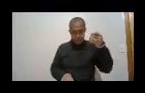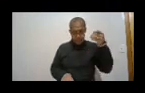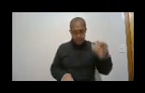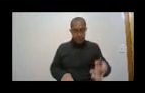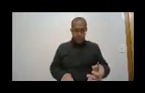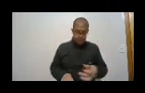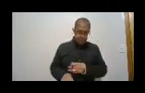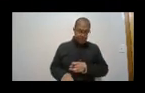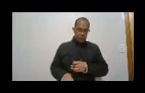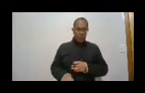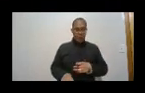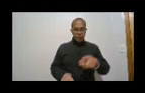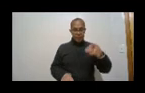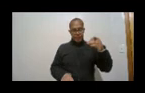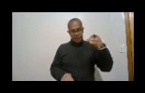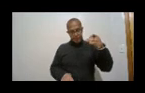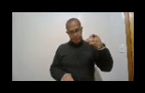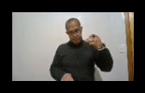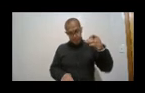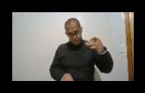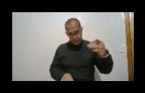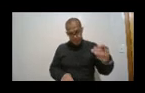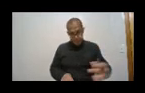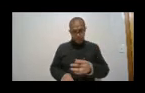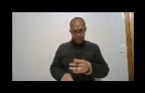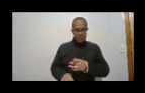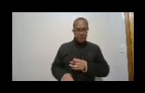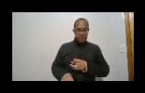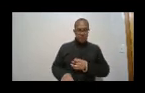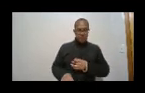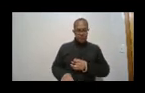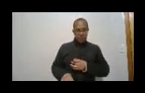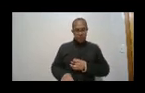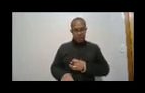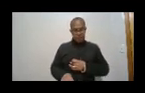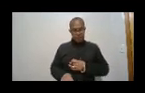faz metabolismo, pulmão também faz metabolismo, trato